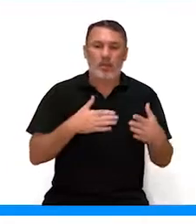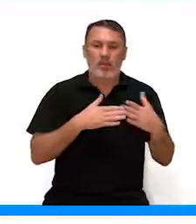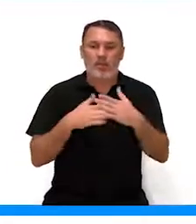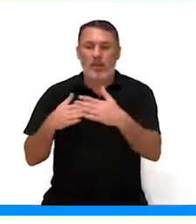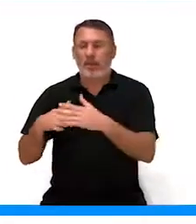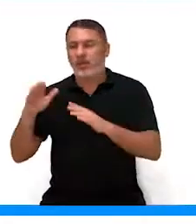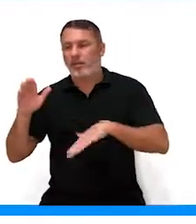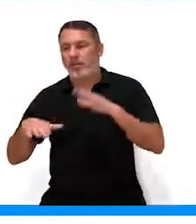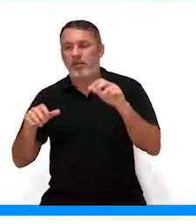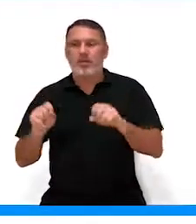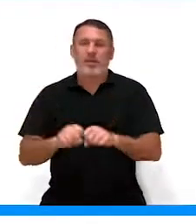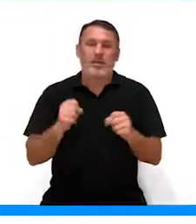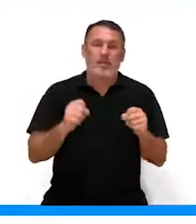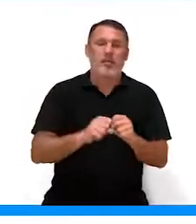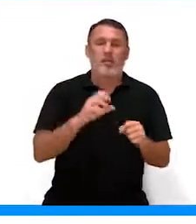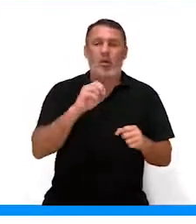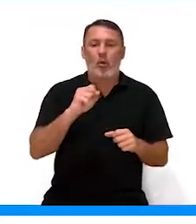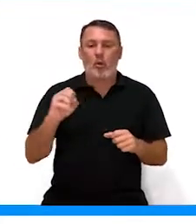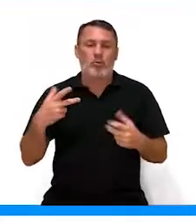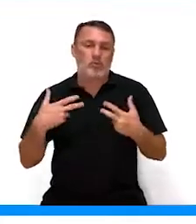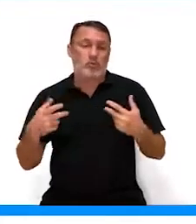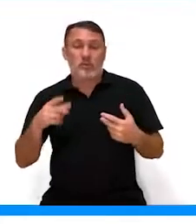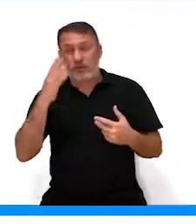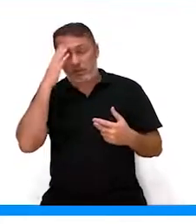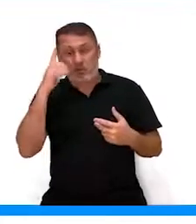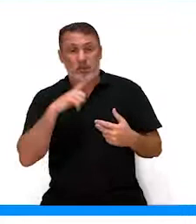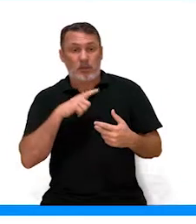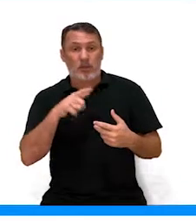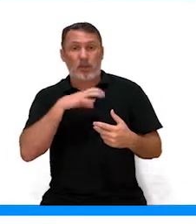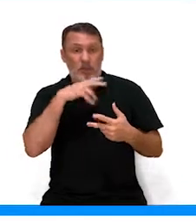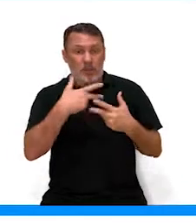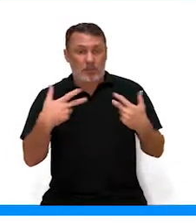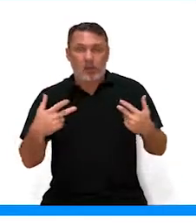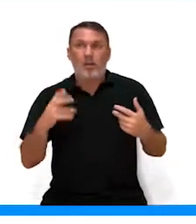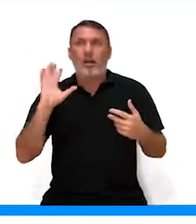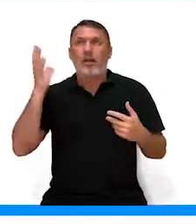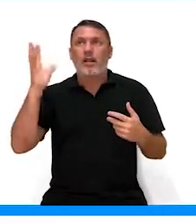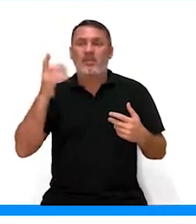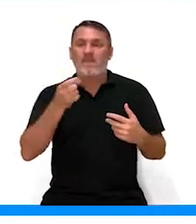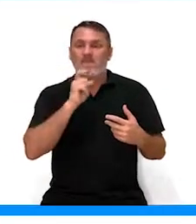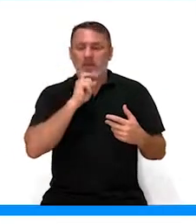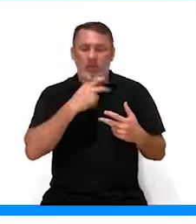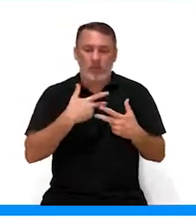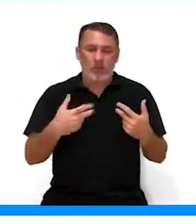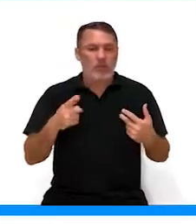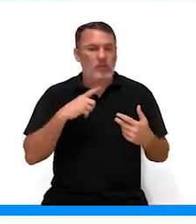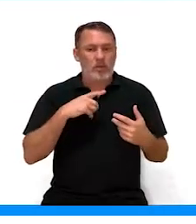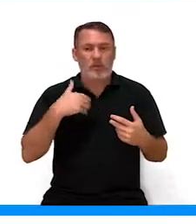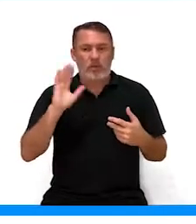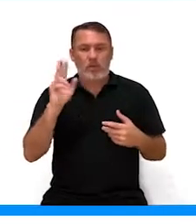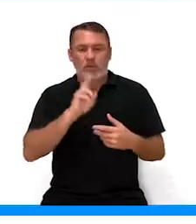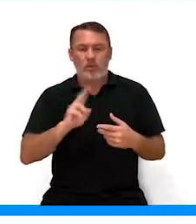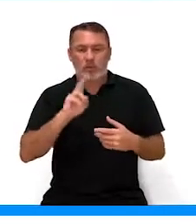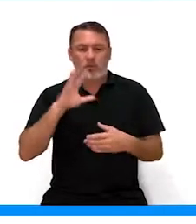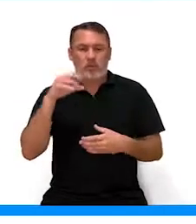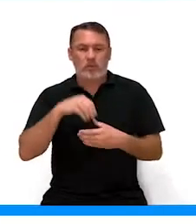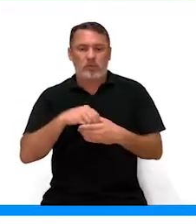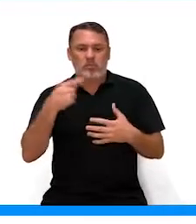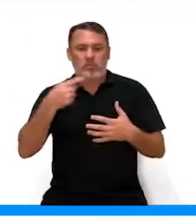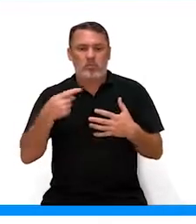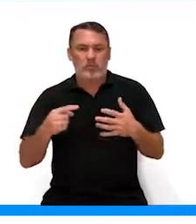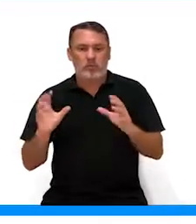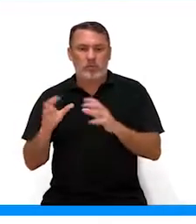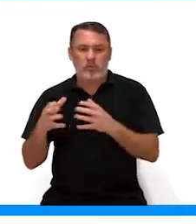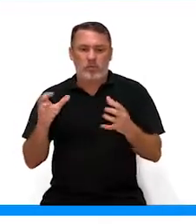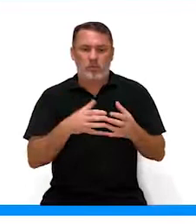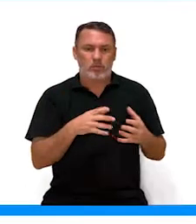ele promove uma barreira para evitar a quebra de osso, por exemplo. Tanto que animais que vivem em climas frios, né, eles acabam